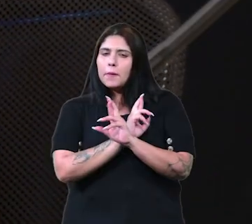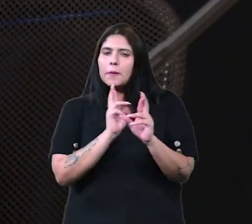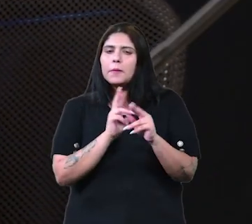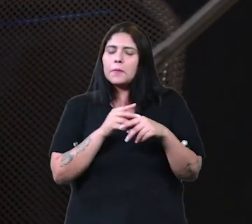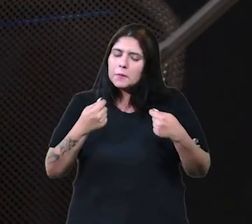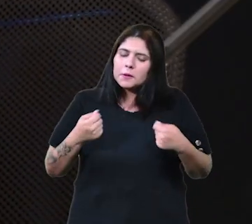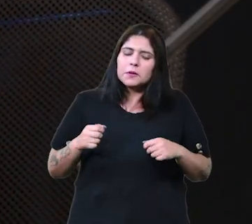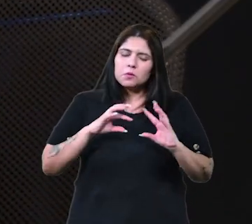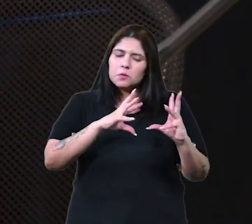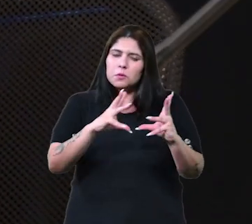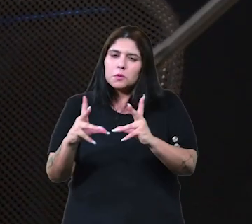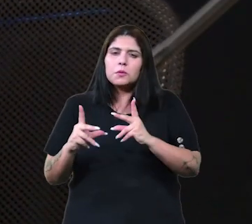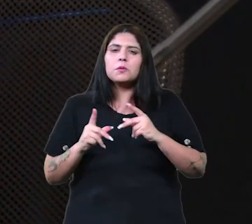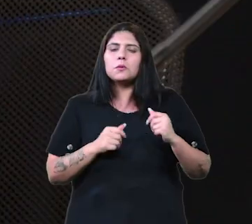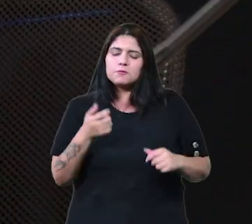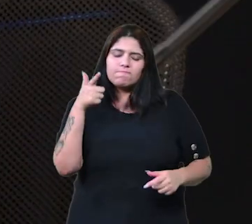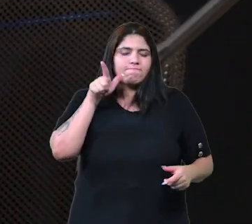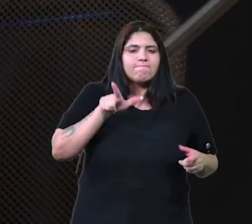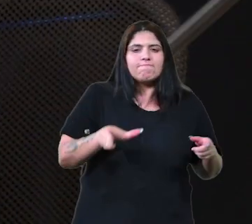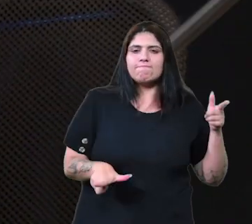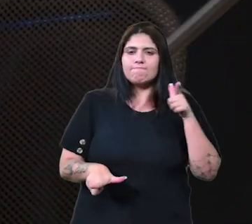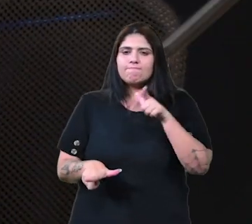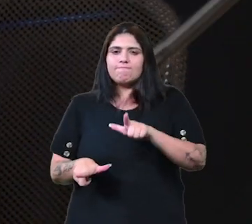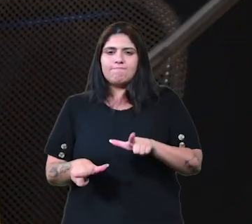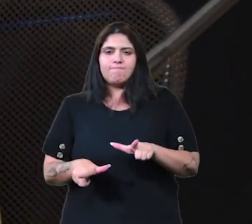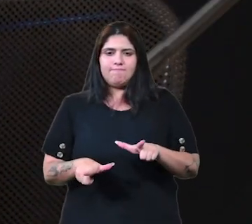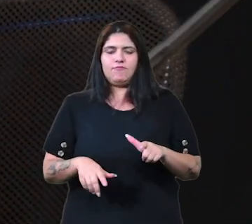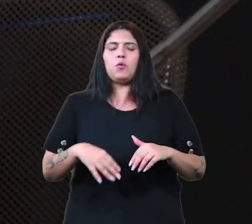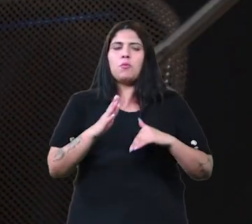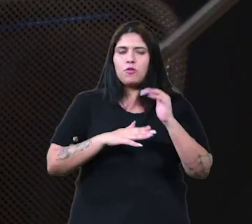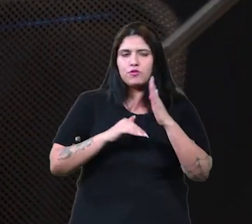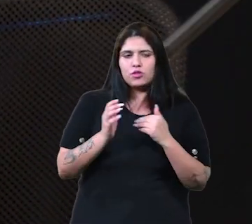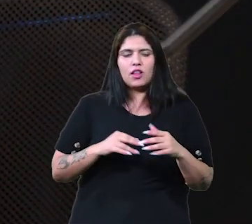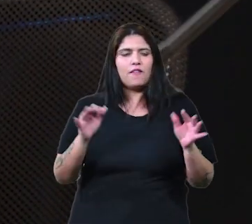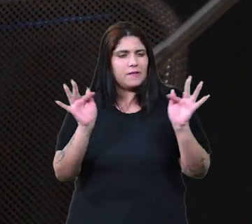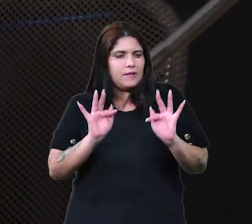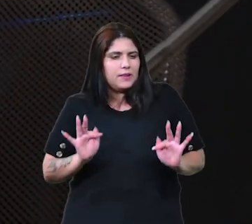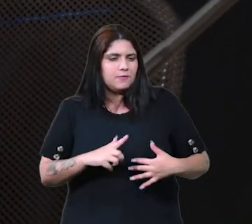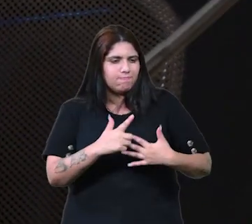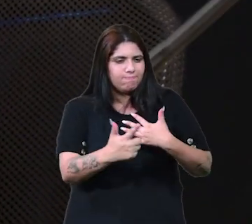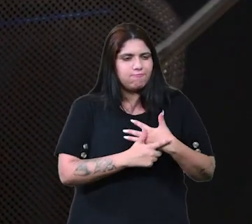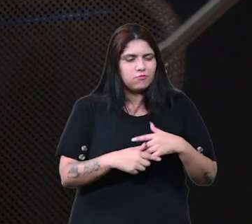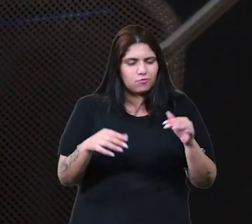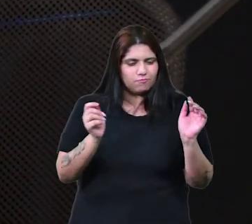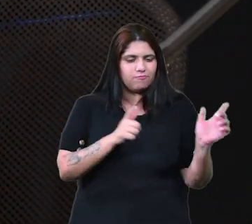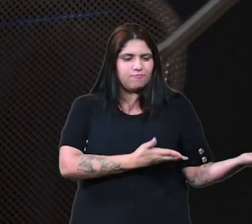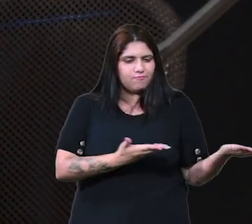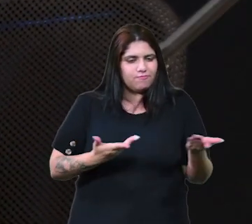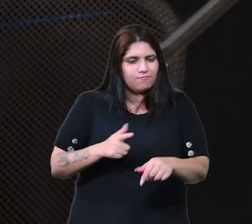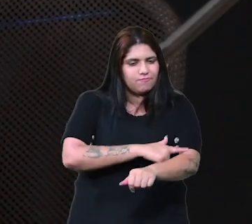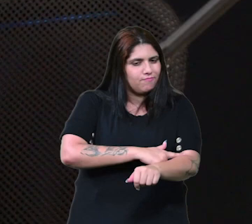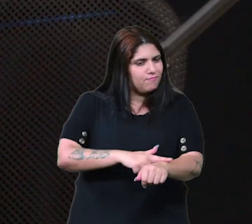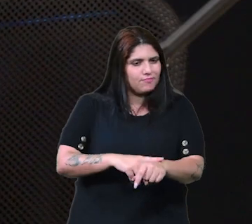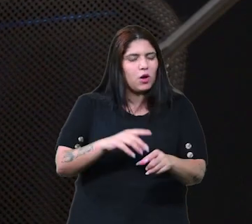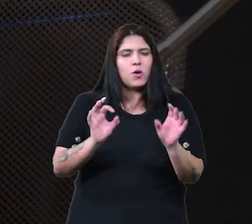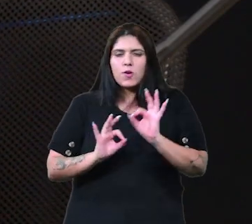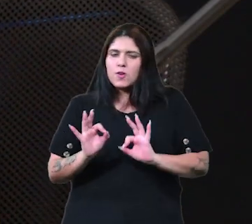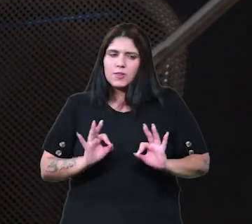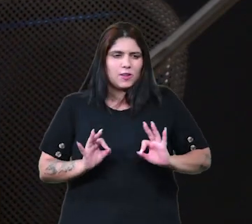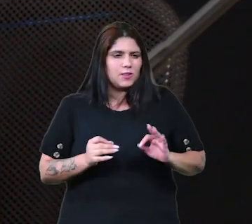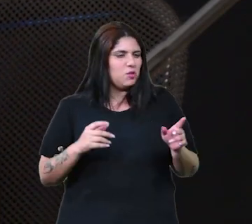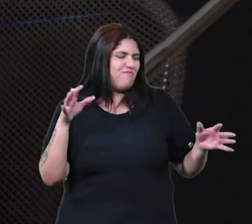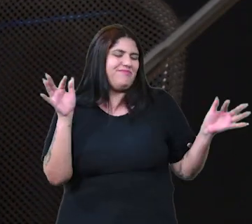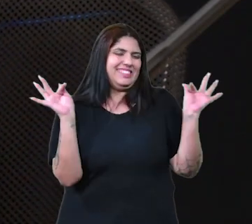profissional tem que estar feliz por atuar de forma hospitaleira, a organização, sem dúvidas, vai ter um retorno aí muito positivo,